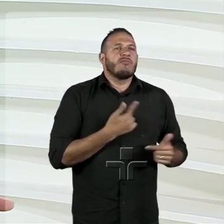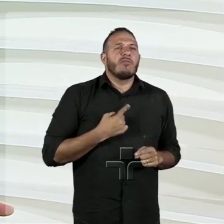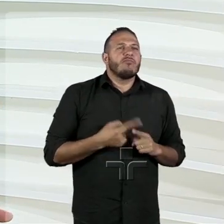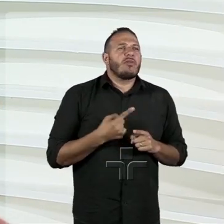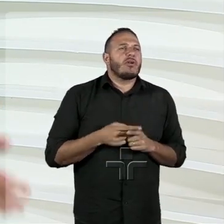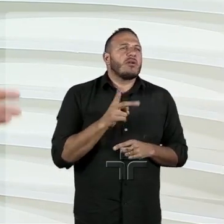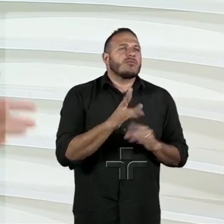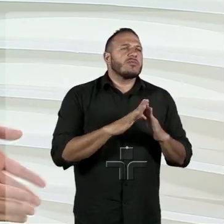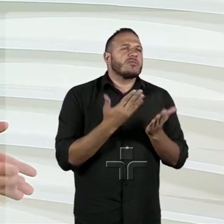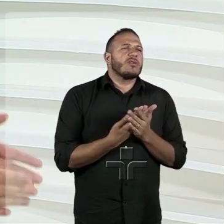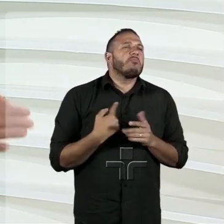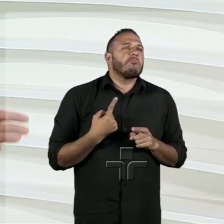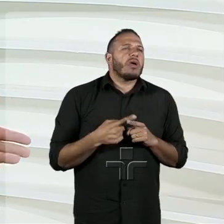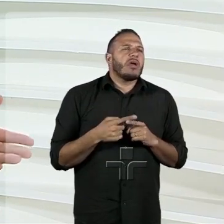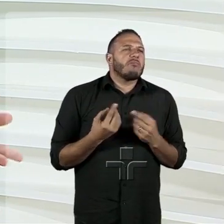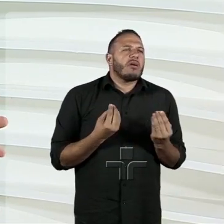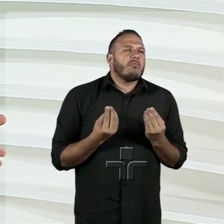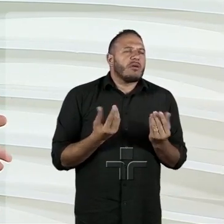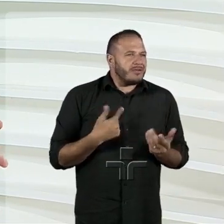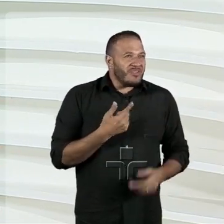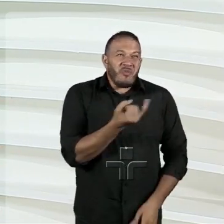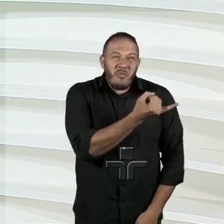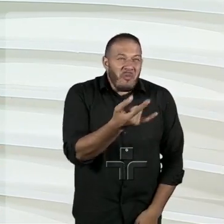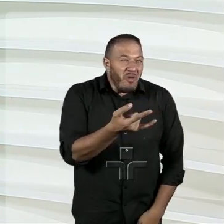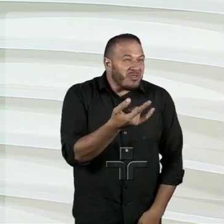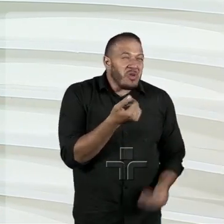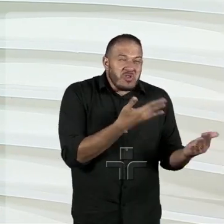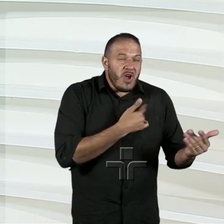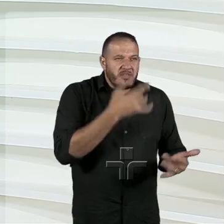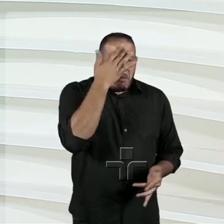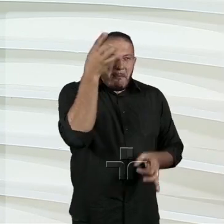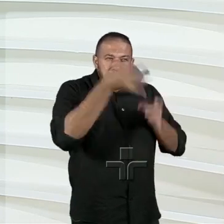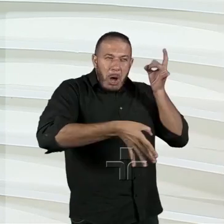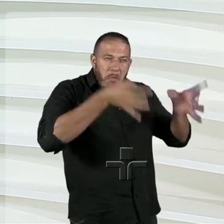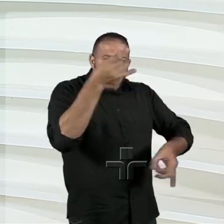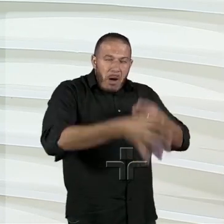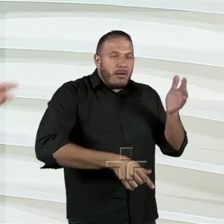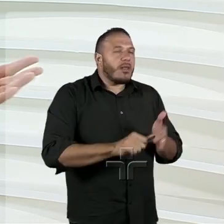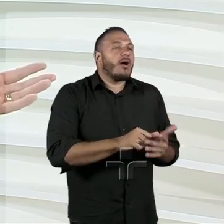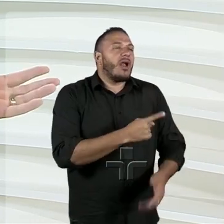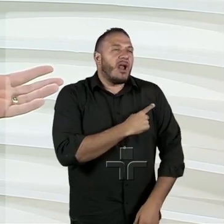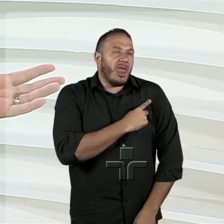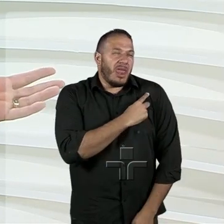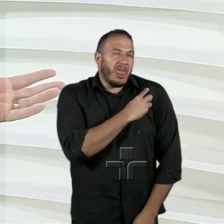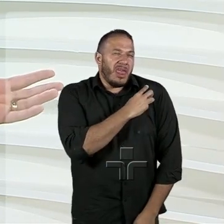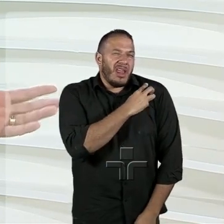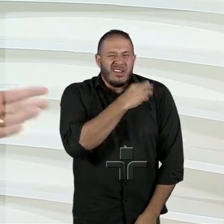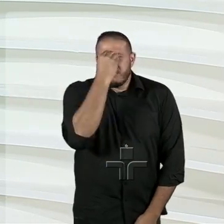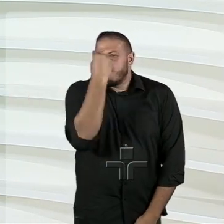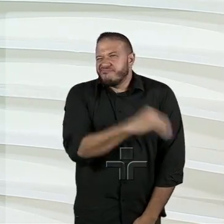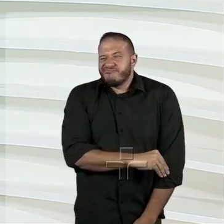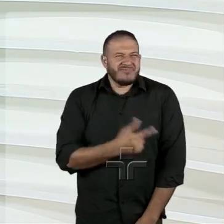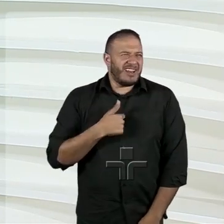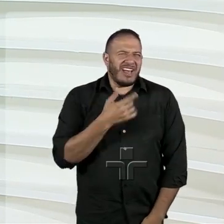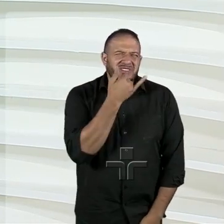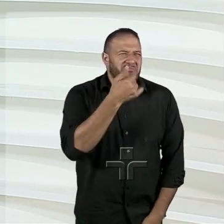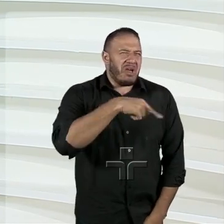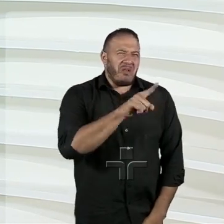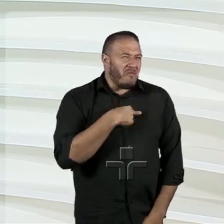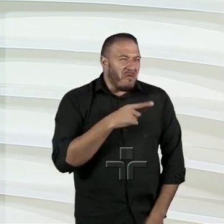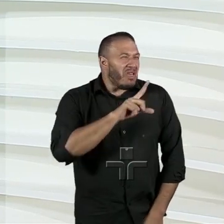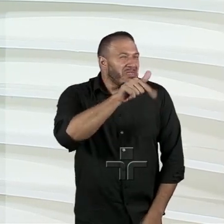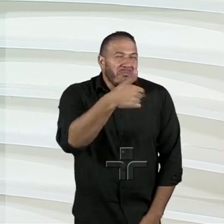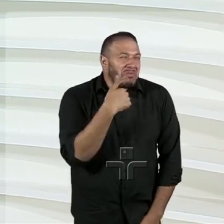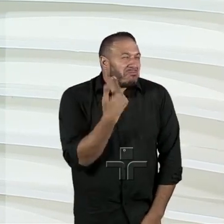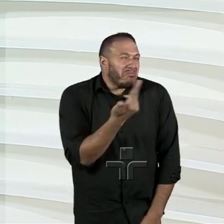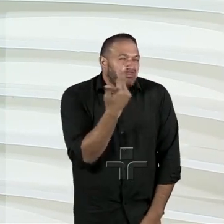continuar na escola. Ele não sabe quantos jovens abandonam no primeiro ano do ensino médio porque eles chegam naquele ponto eu não vou ir para a universidade, eu